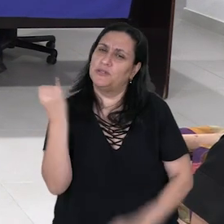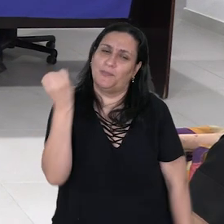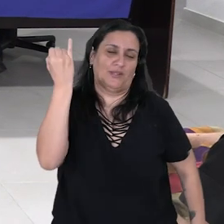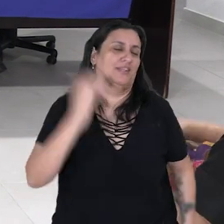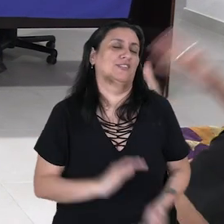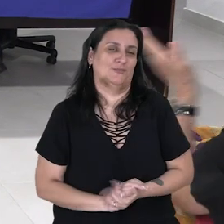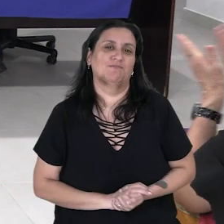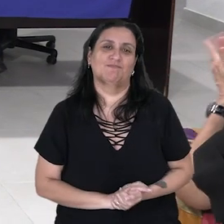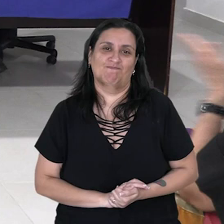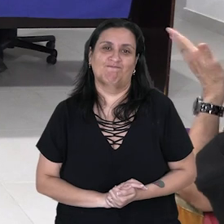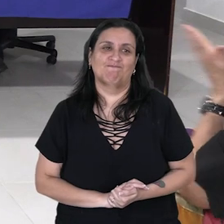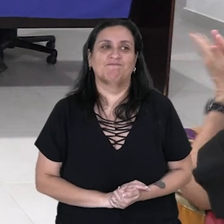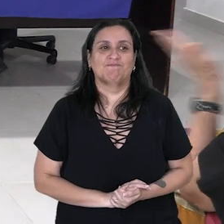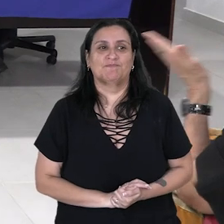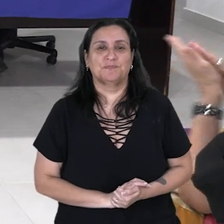importante. Tiago?